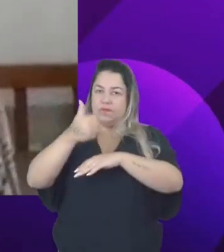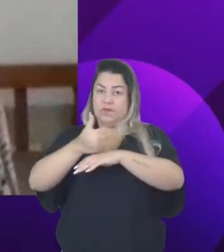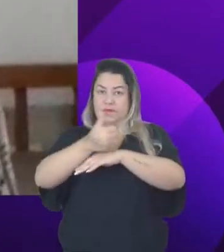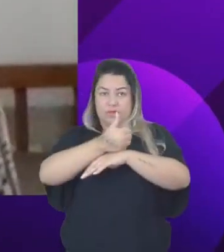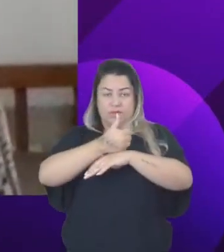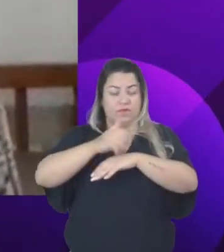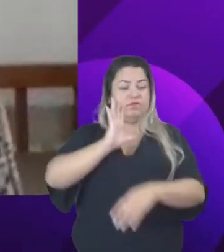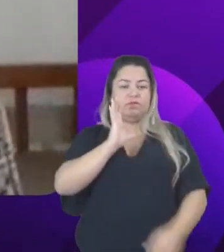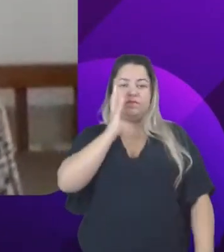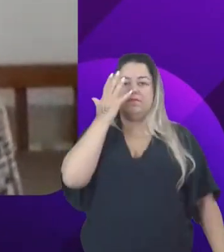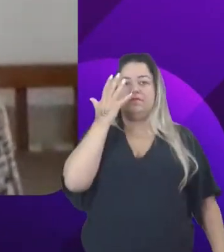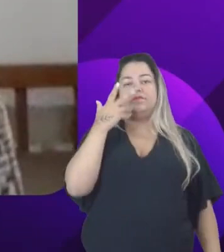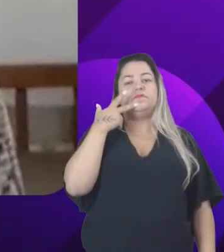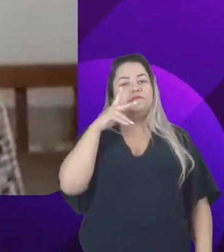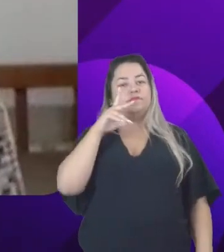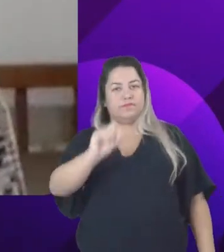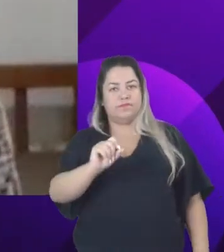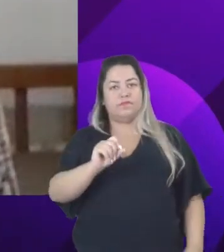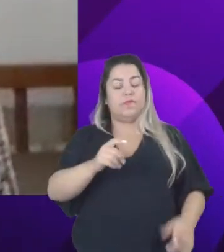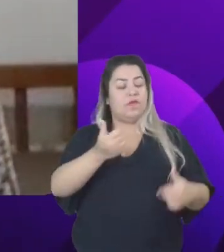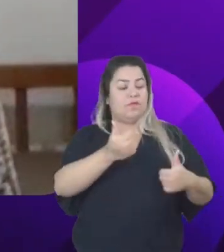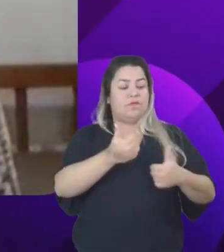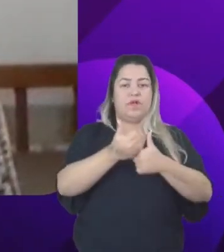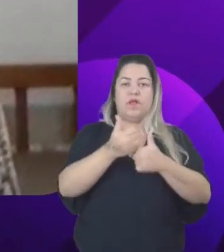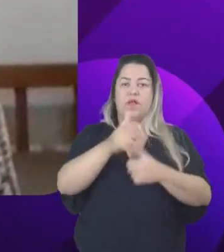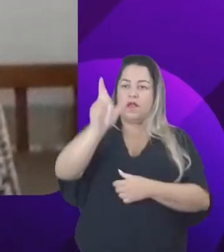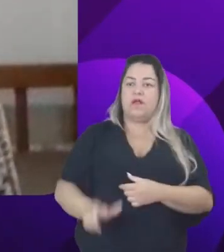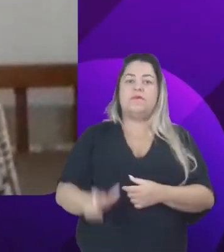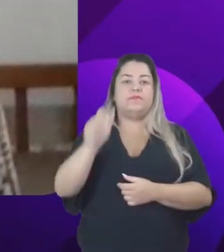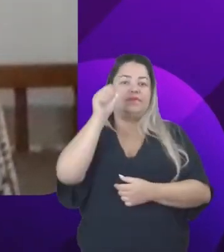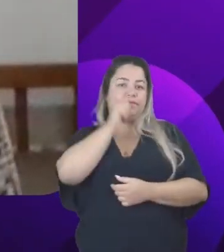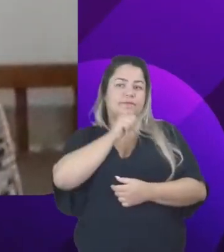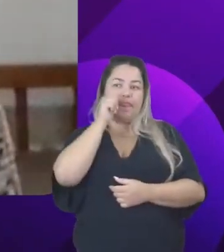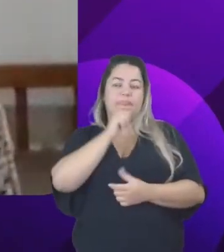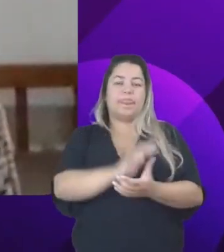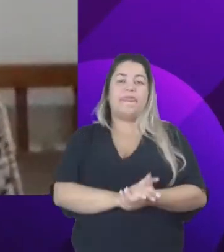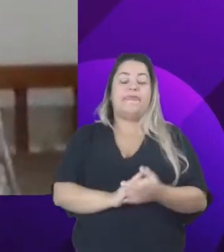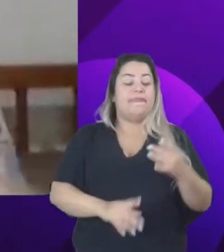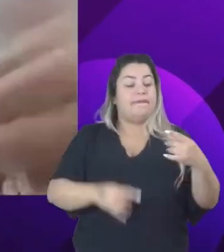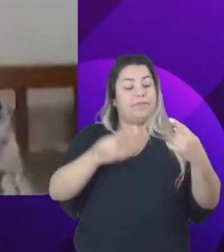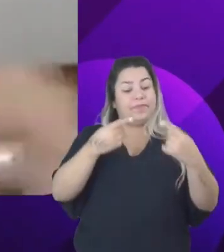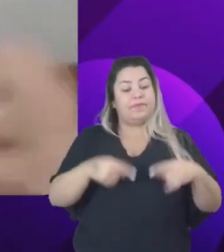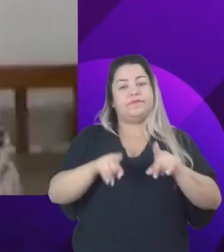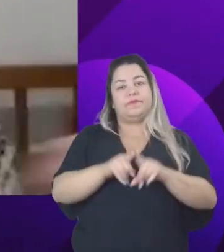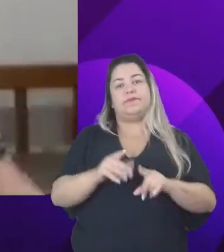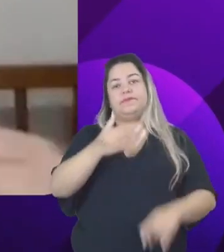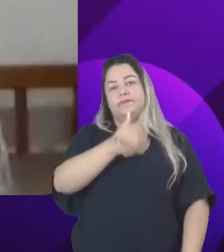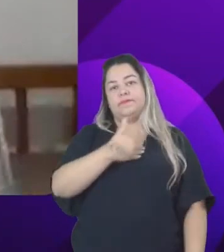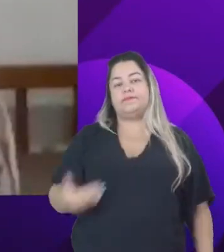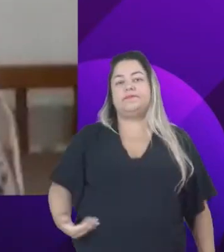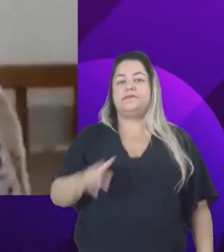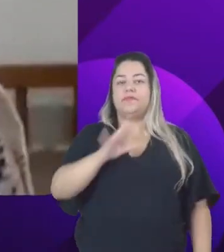melhores decisões para apoiar aquela mulher por meio das políticas públicas que cada